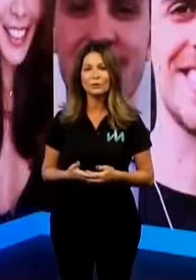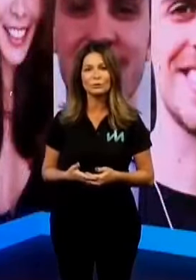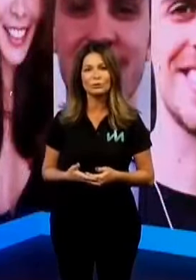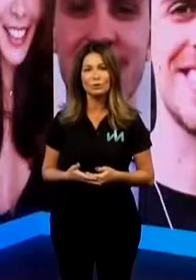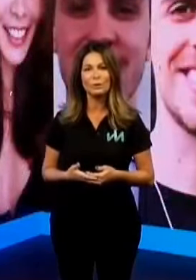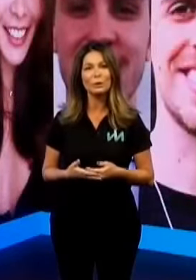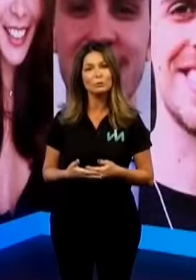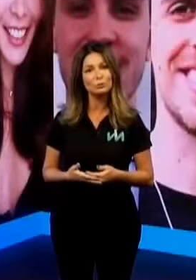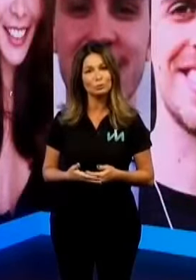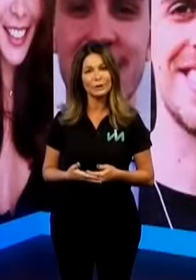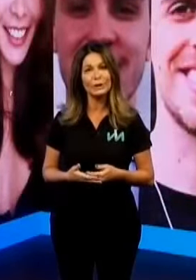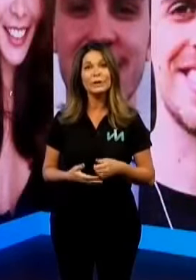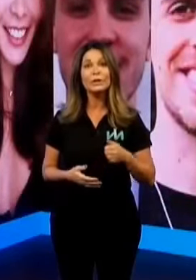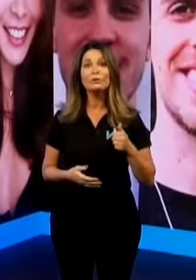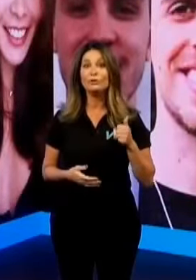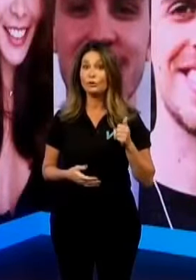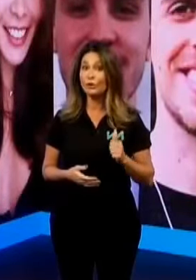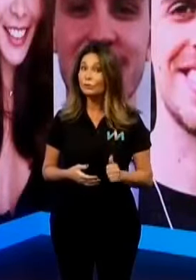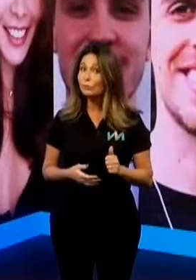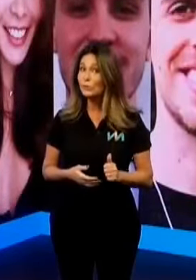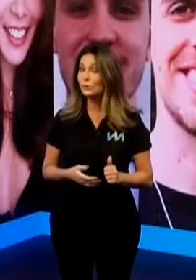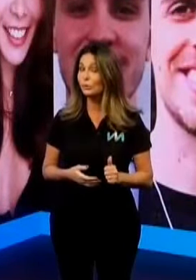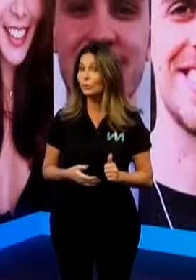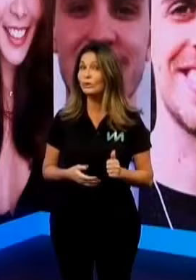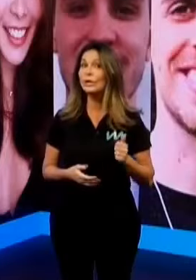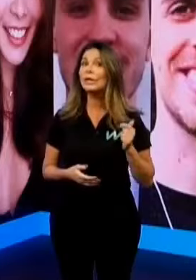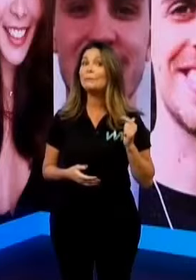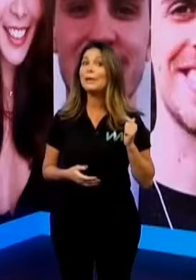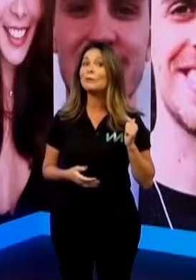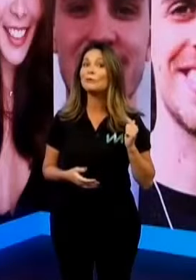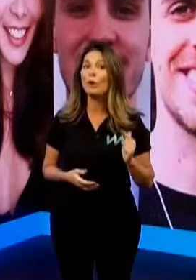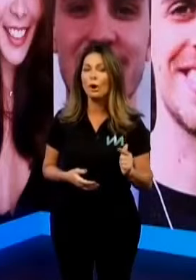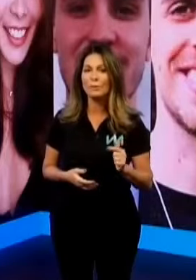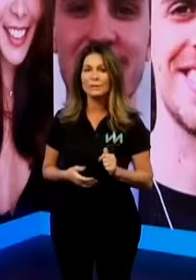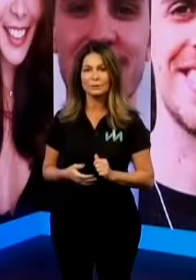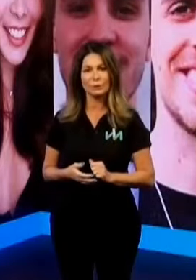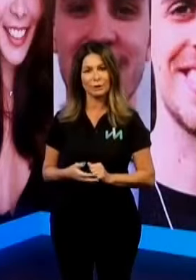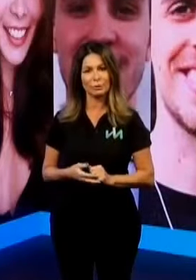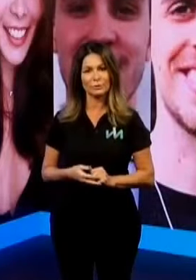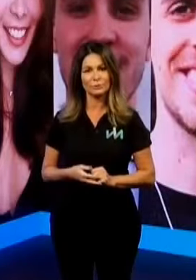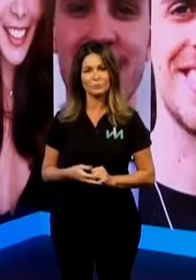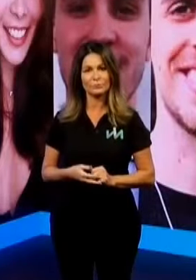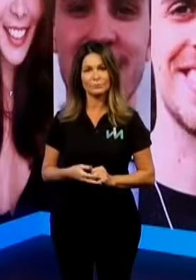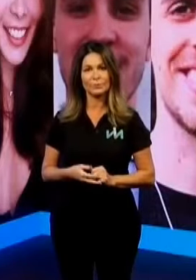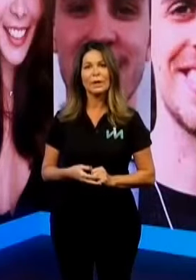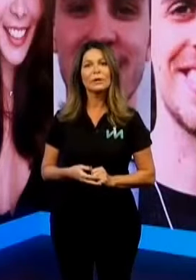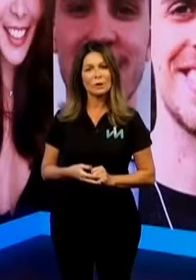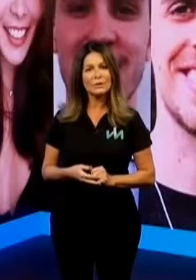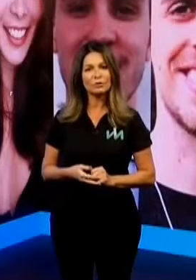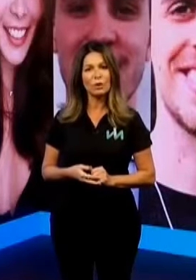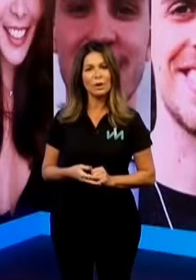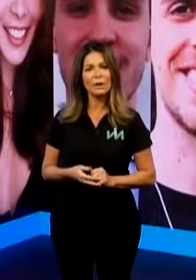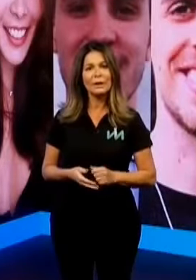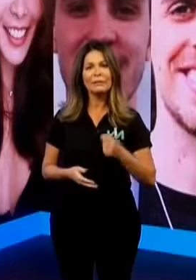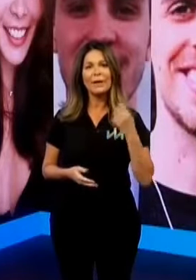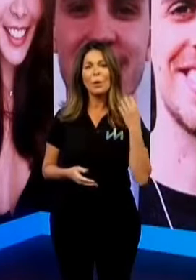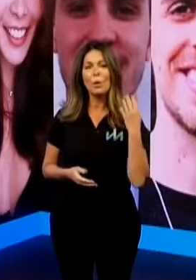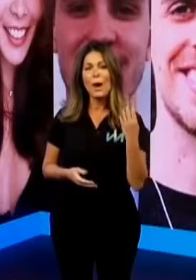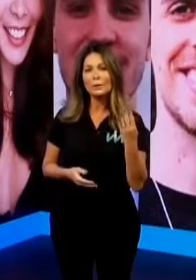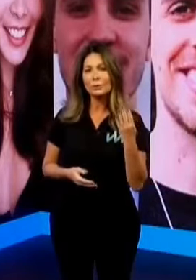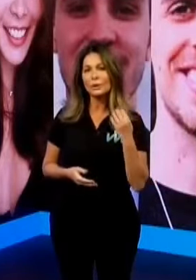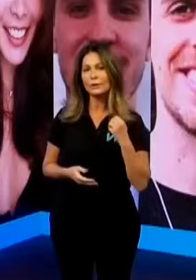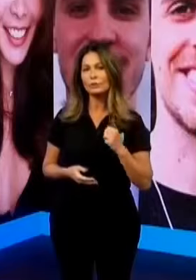fortalecer o nosso time na cultura de gestão de pessoas e performance do negócio. Nossa escola